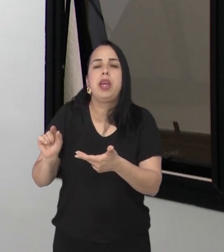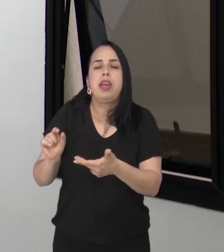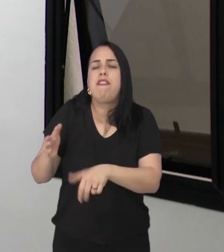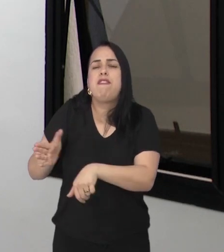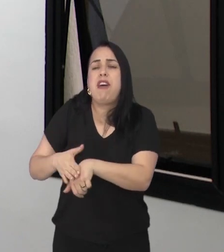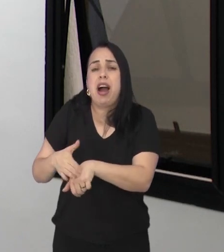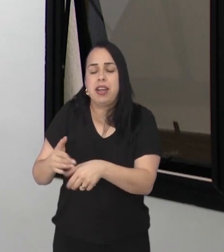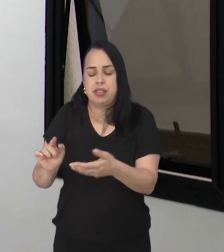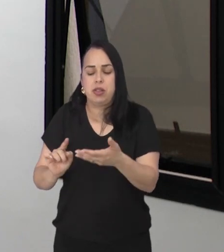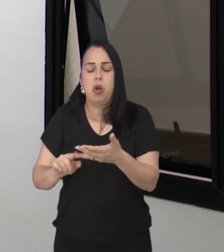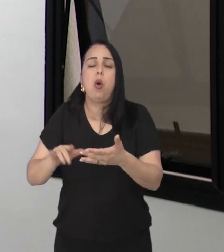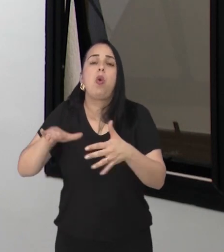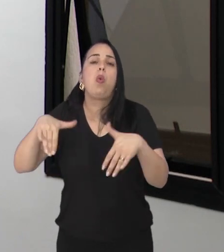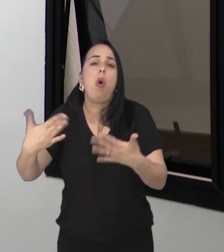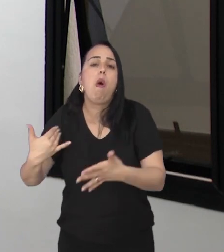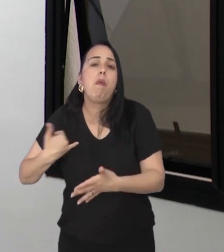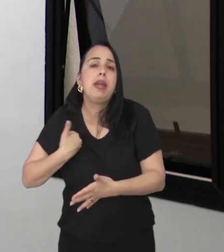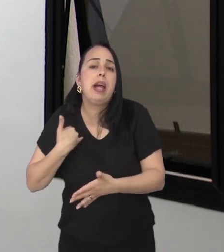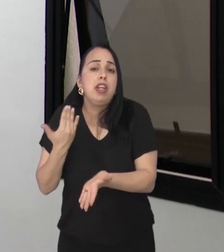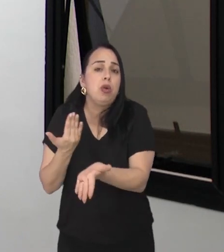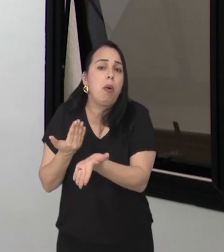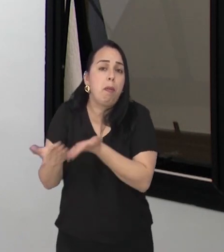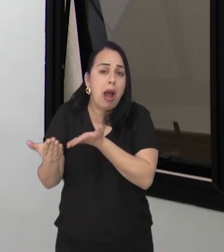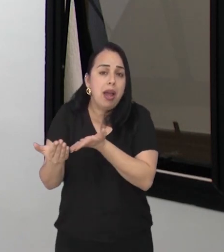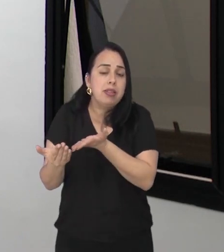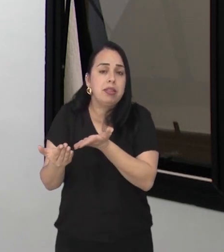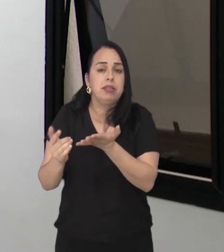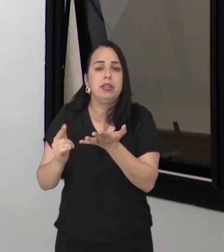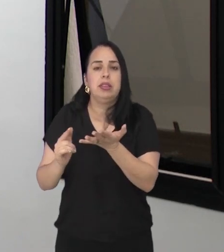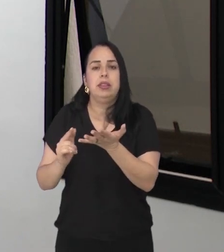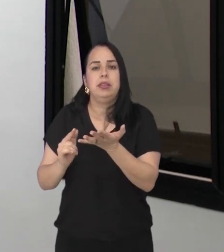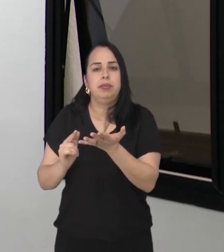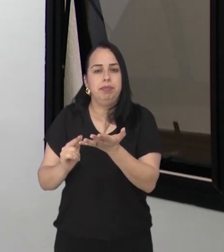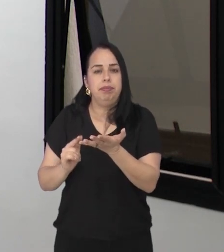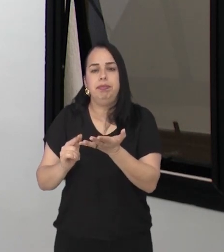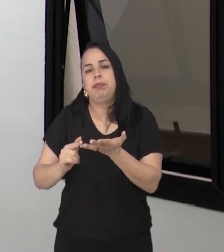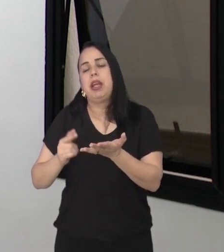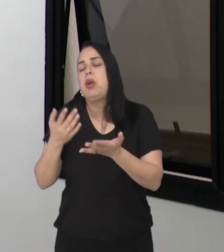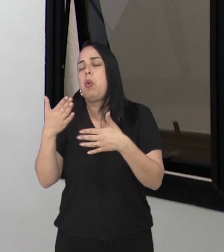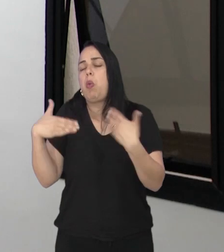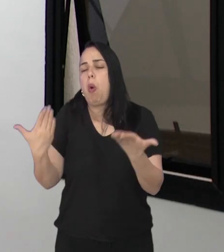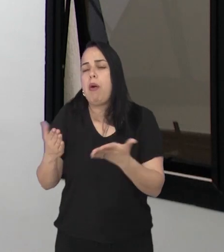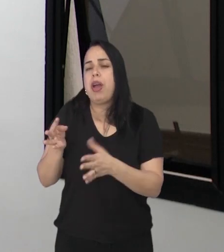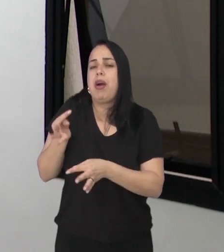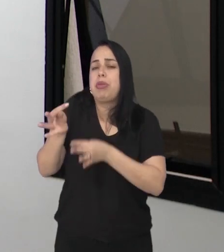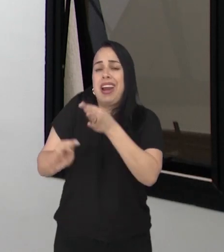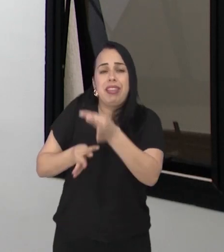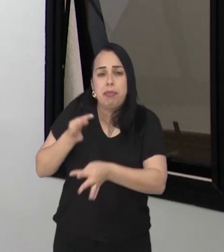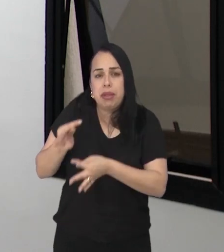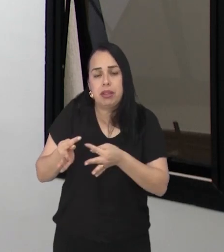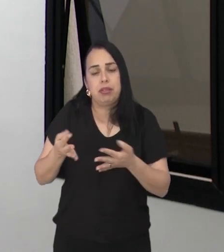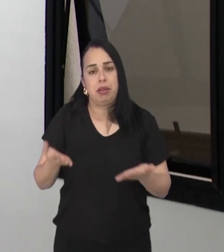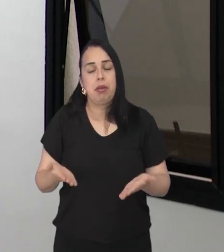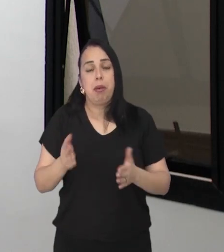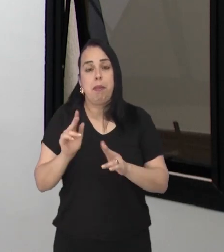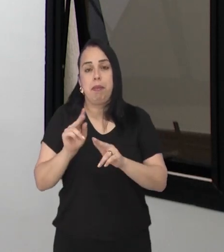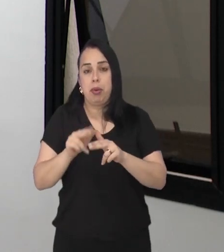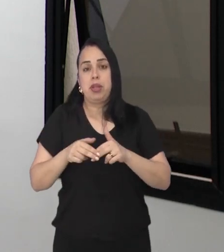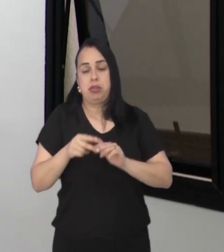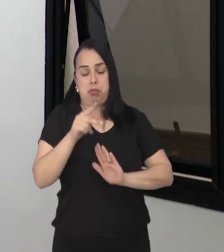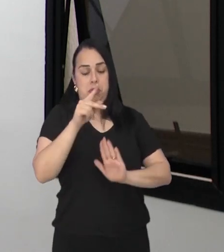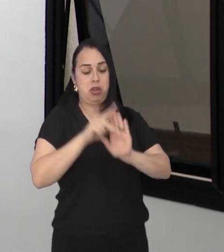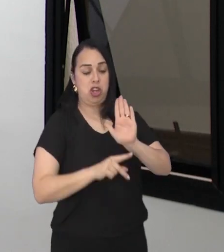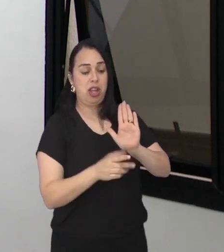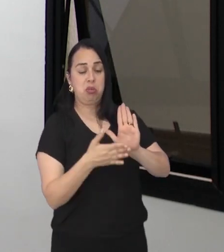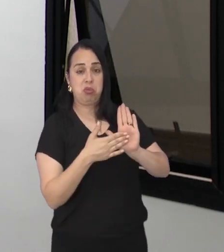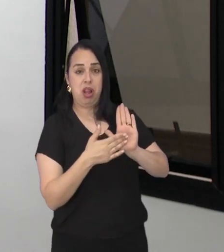da distrofia muscular, a idade que ela mais aparece, as formas de combater, as formas de tratamento. Então, eu acredito que